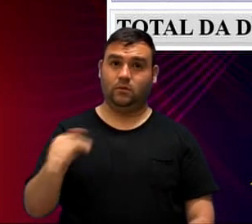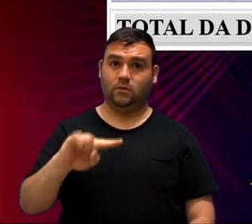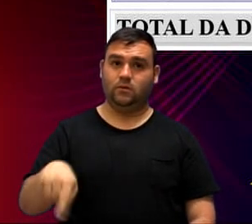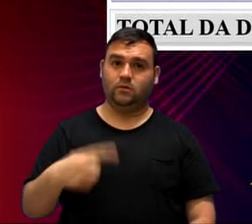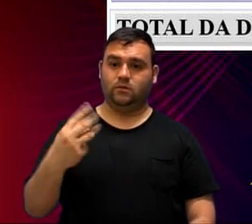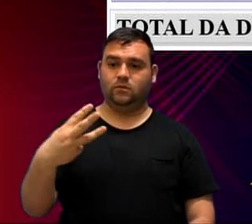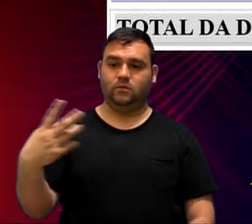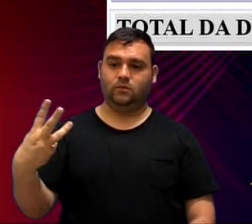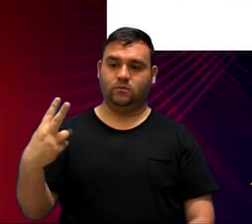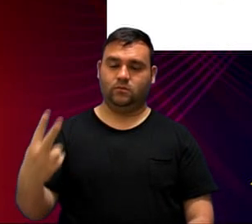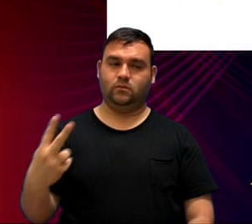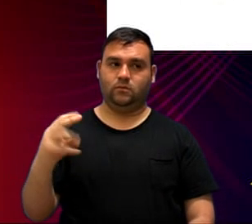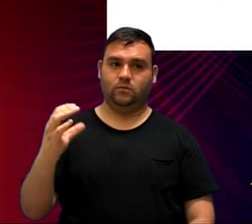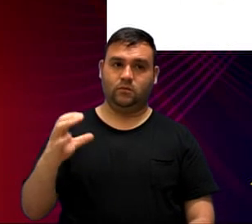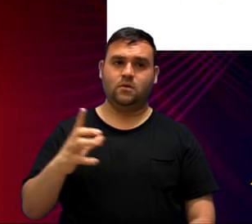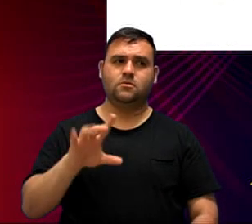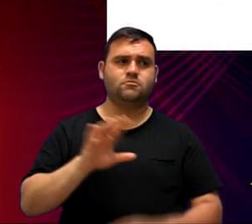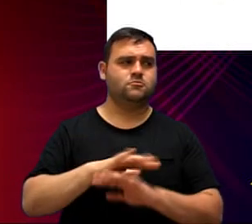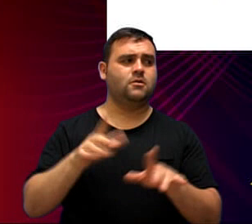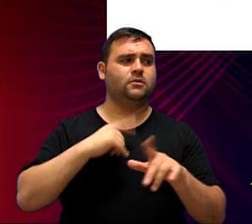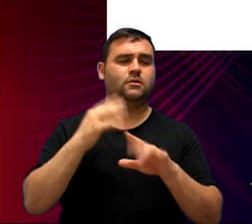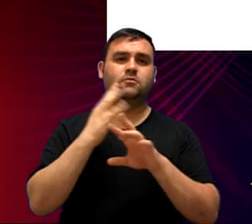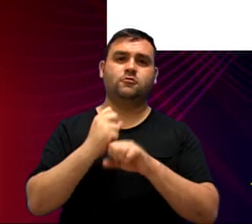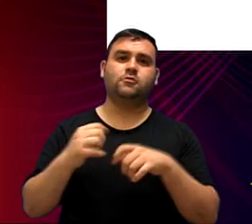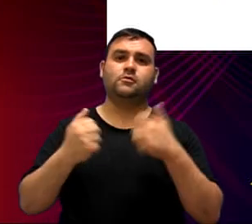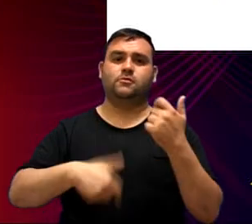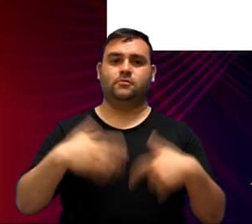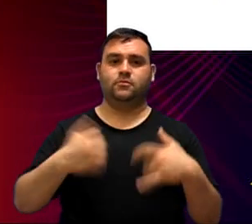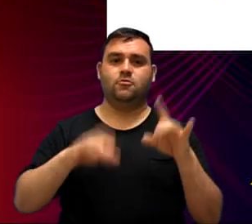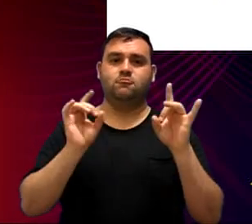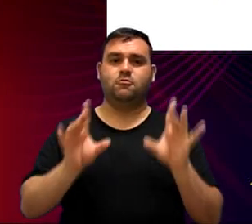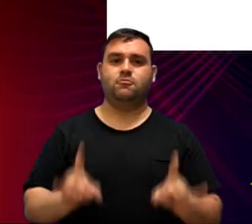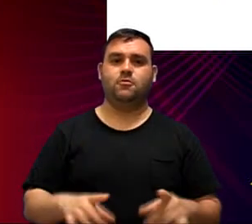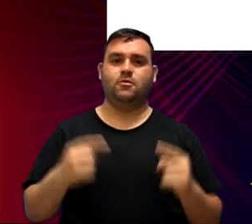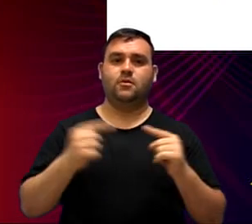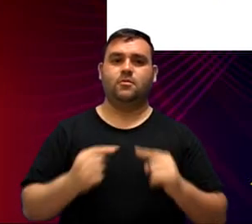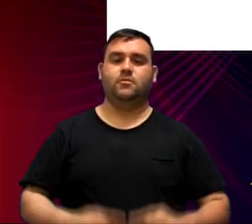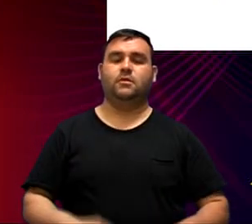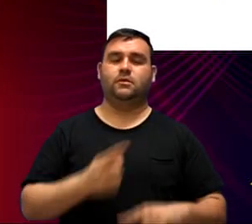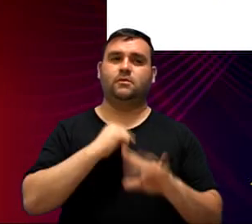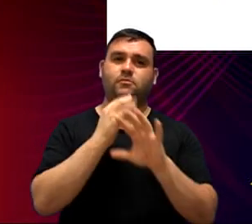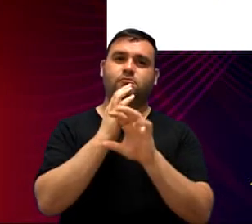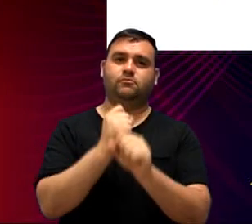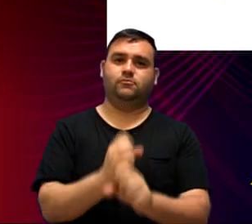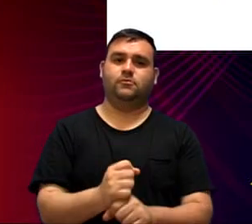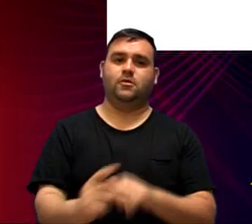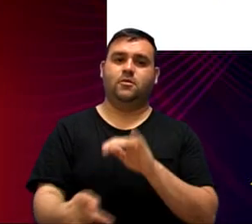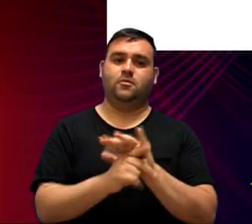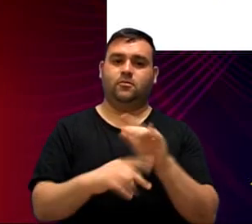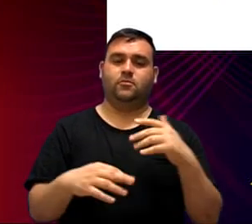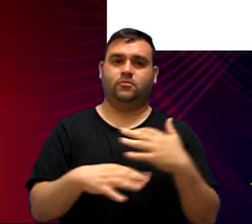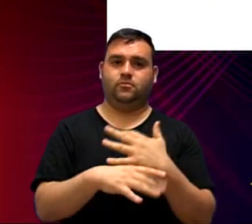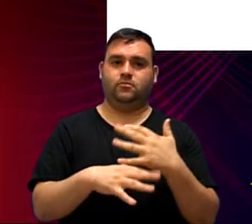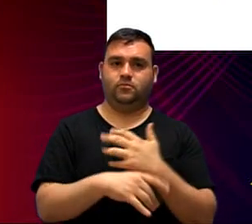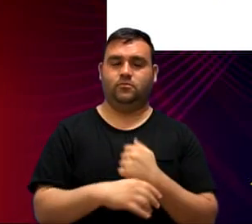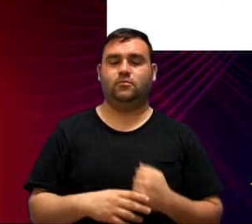R$ 193.711.767,32. Então, aí são alguns dados consolidados aí, né, do orçamento do